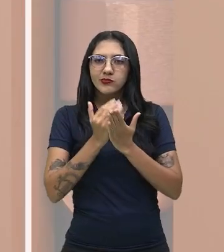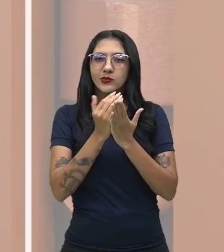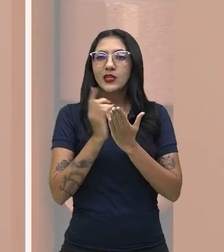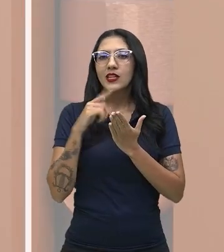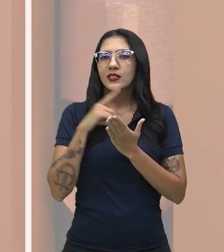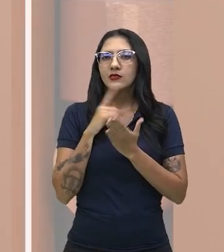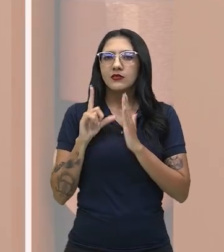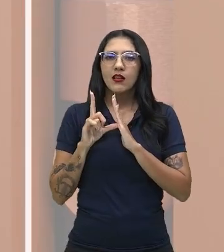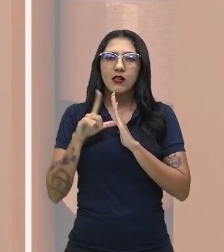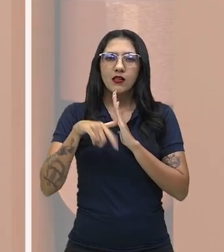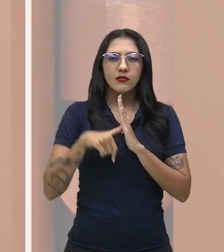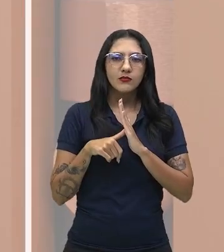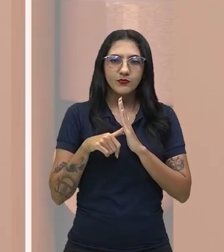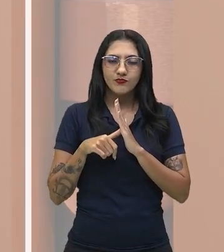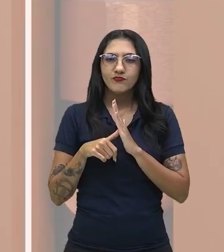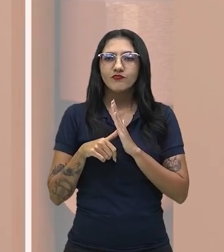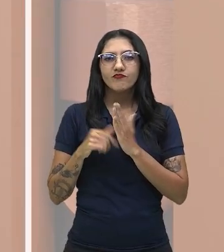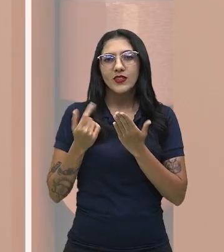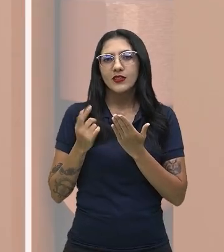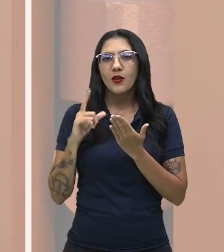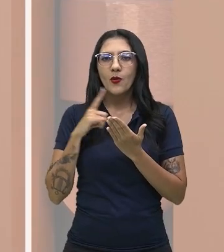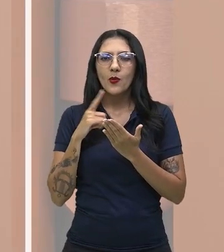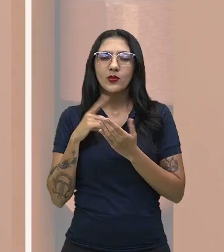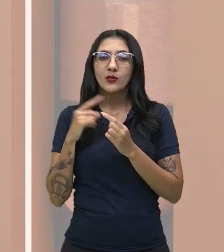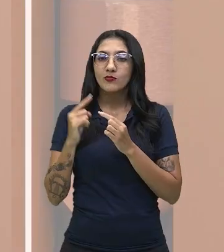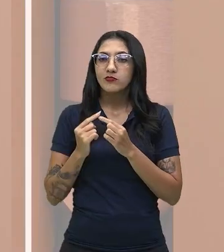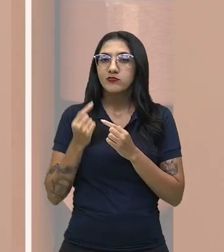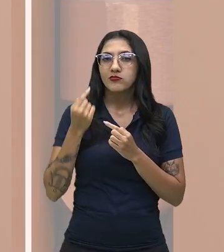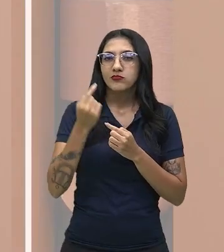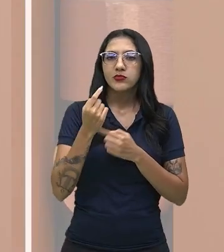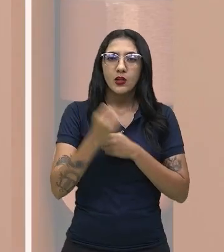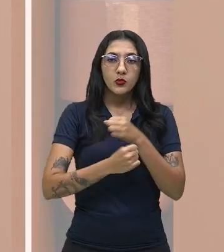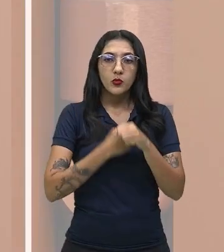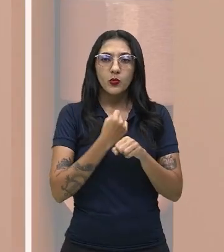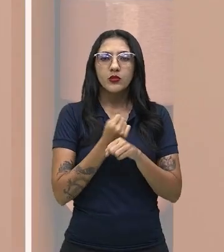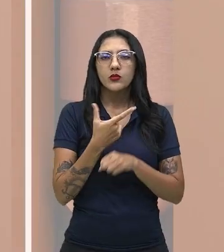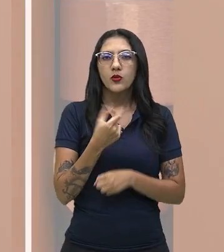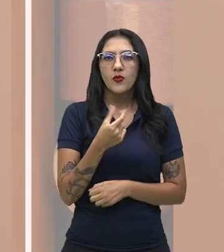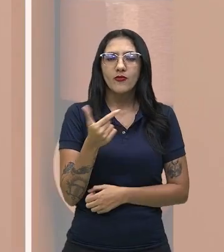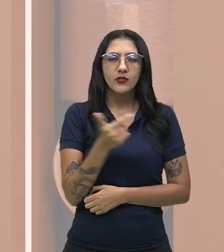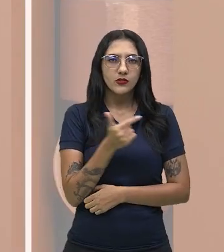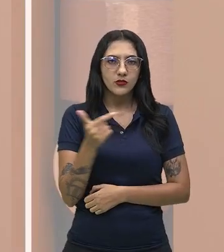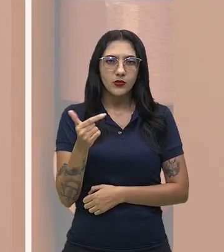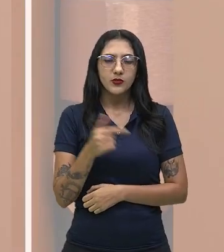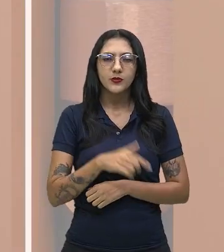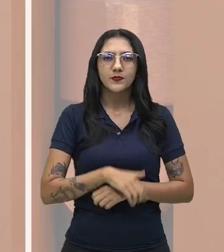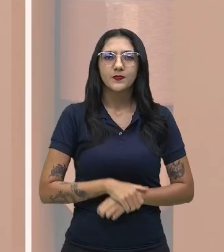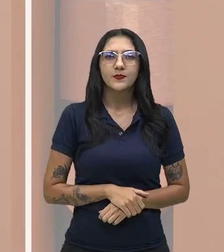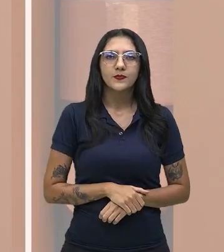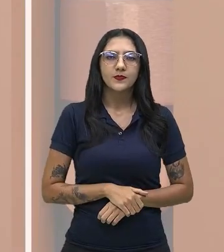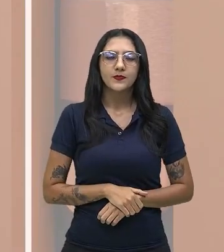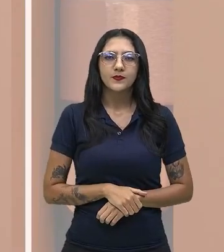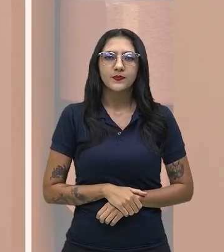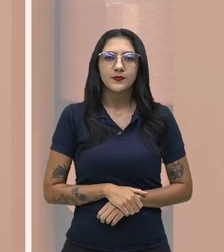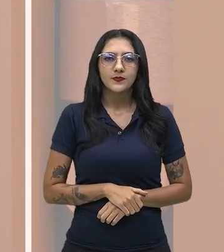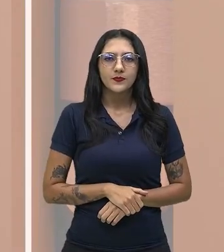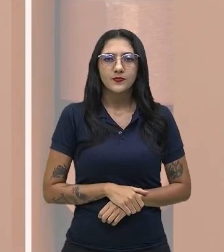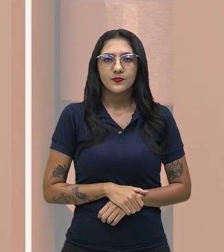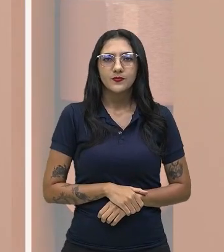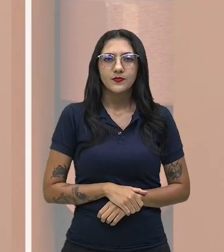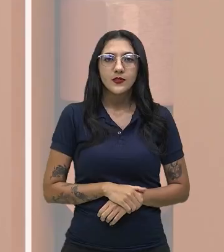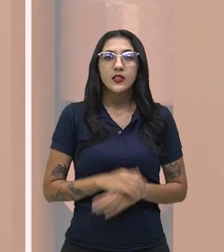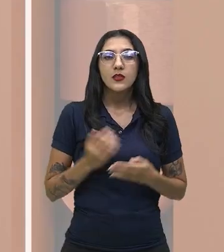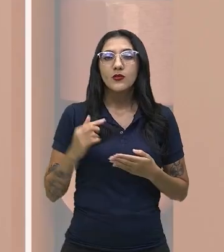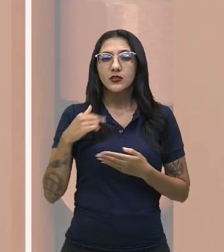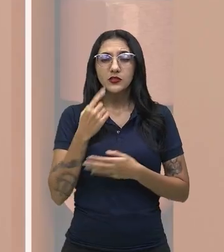foi realizado, aí nós temos os dados hoje de 2022, tá bom? E para isso a gente vai ver a criação,